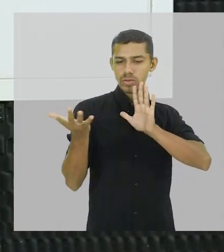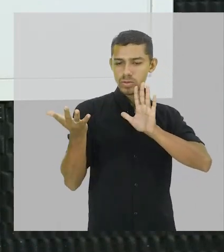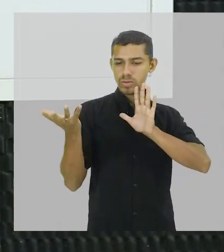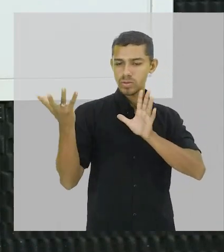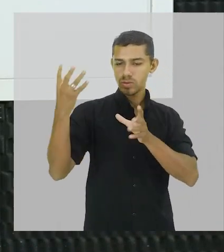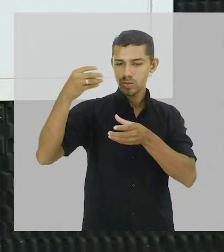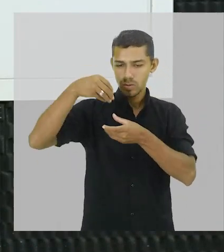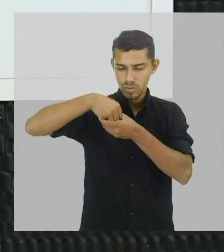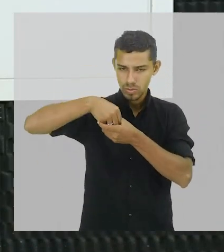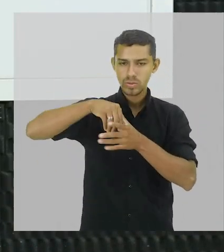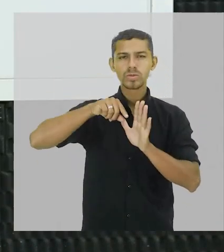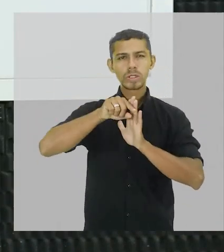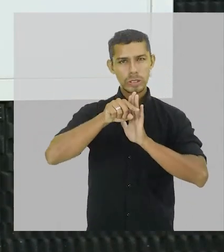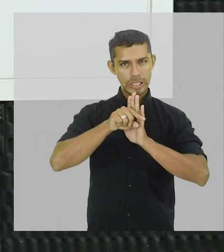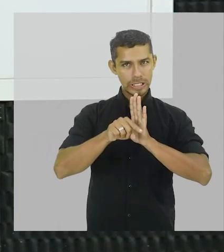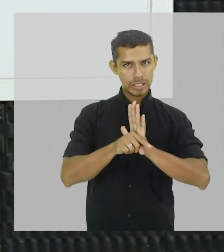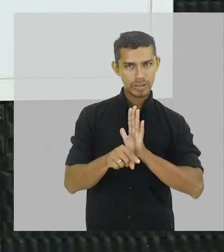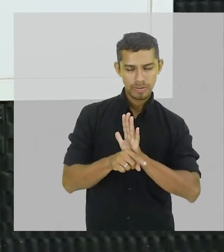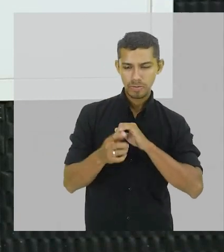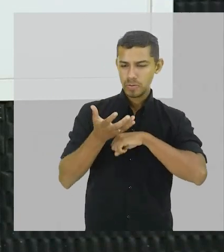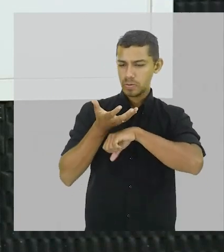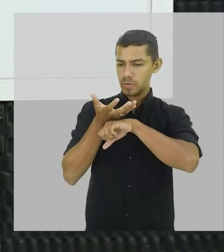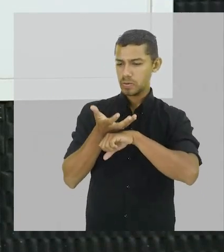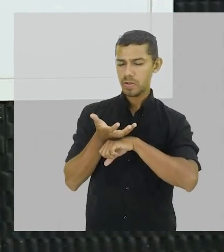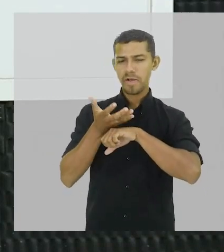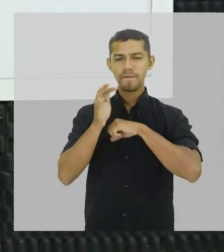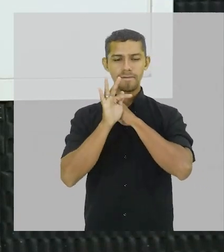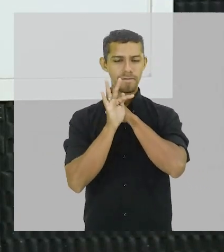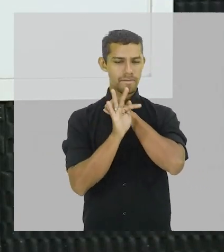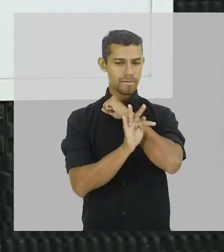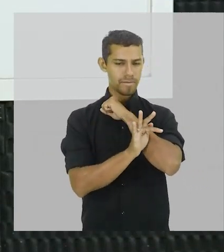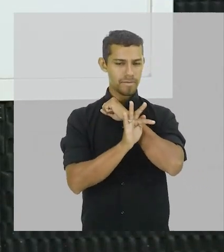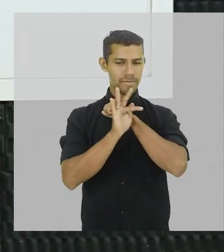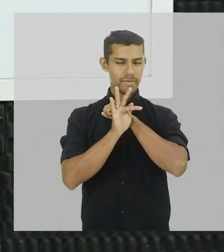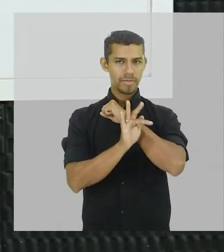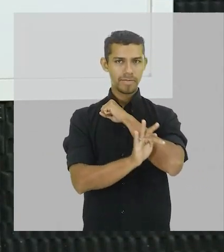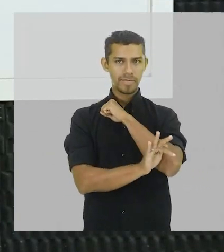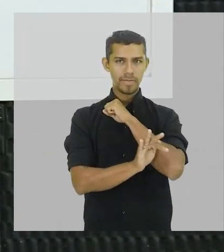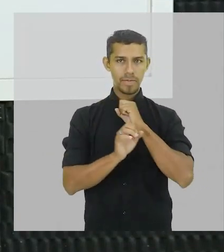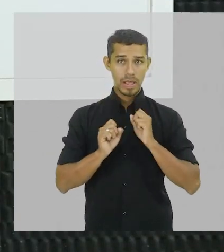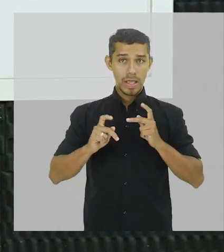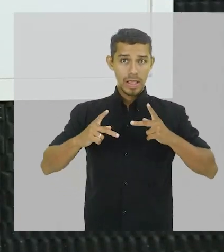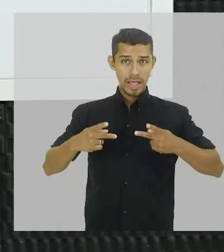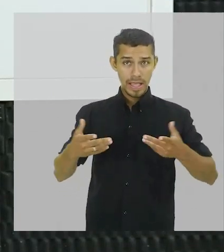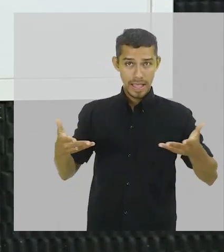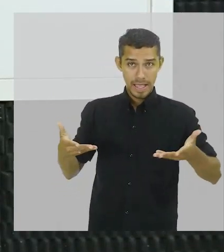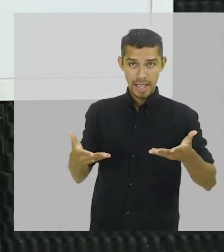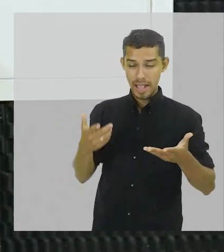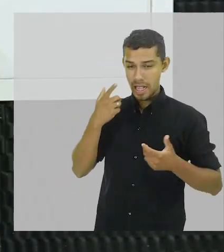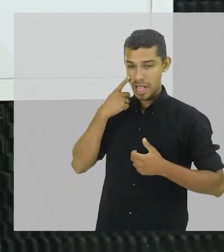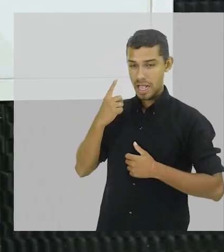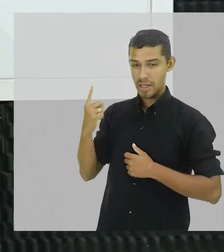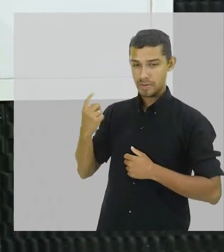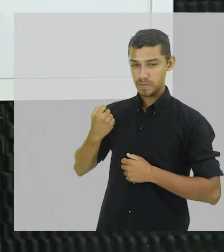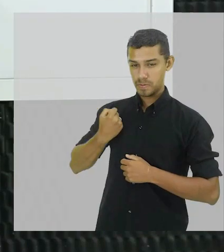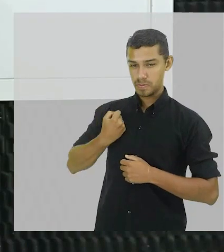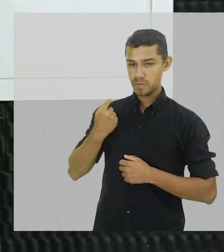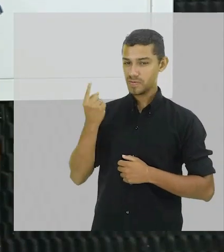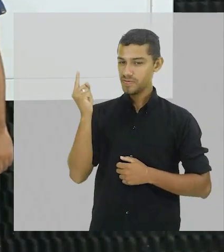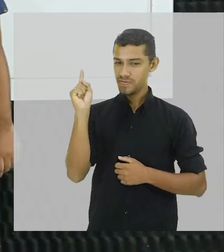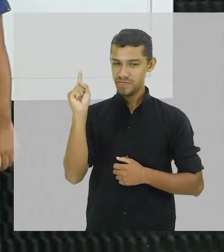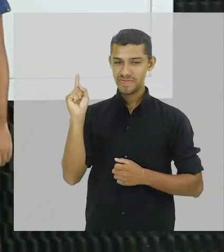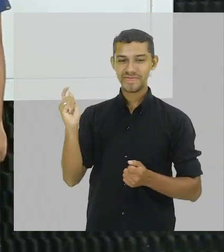dessas questões, né? O conteúdo de física aí que norteia essas questões, tá ok? Então vamos lá, né? Vamos para a primeira questão, que é a questão do Enem. Diz o seguinte: